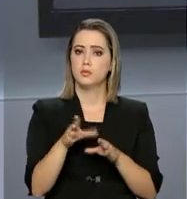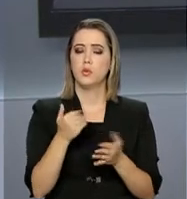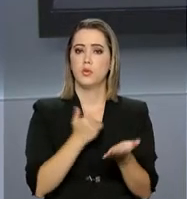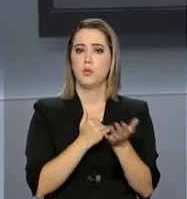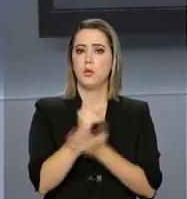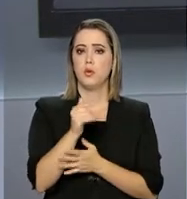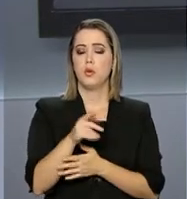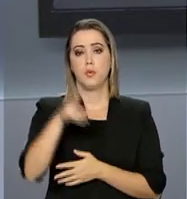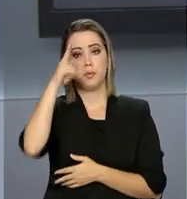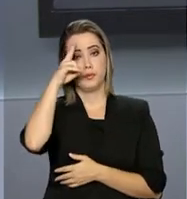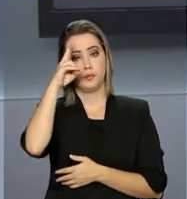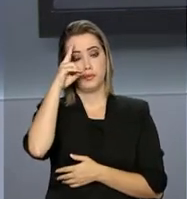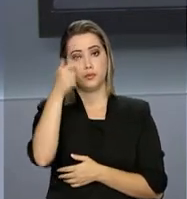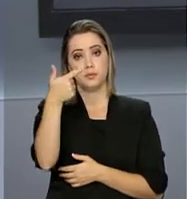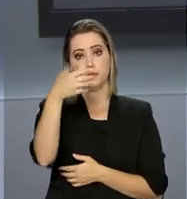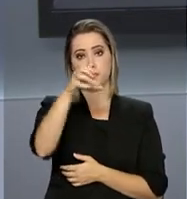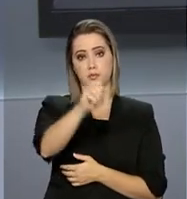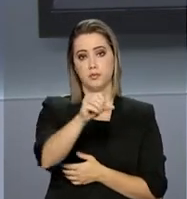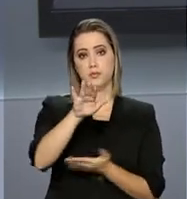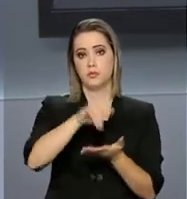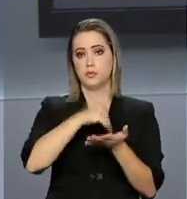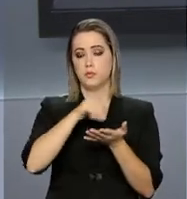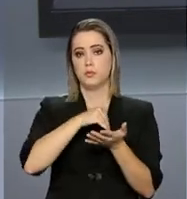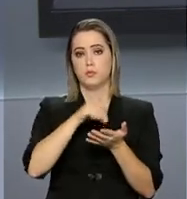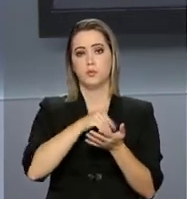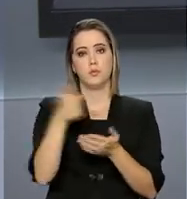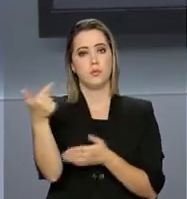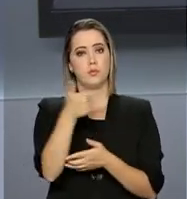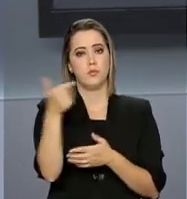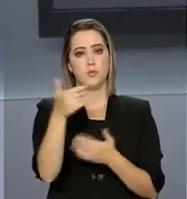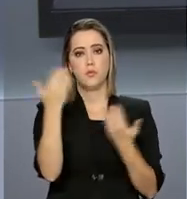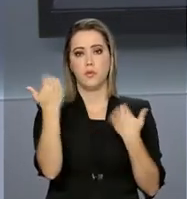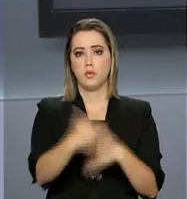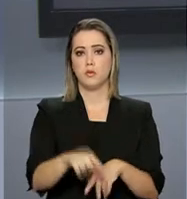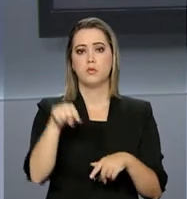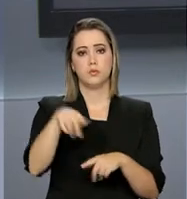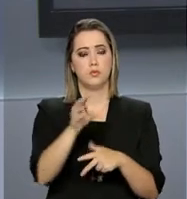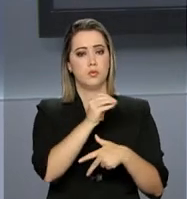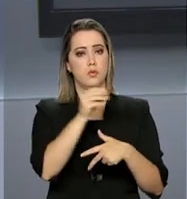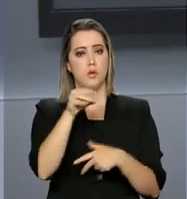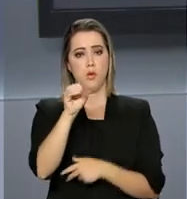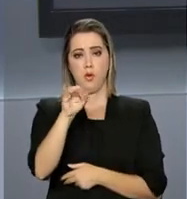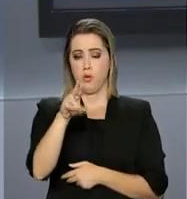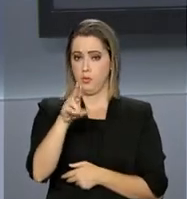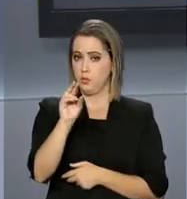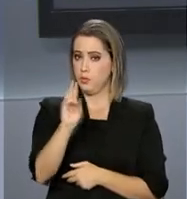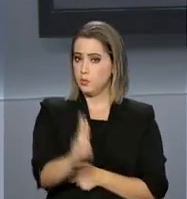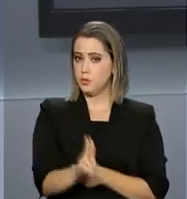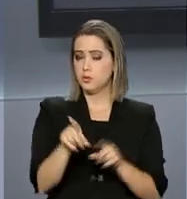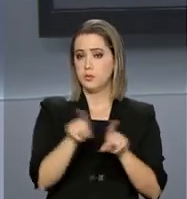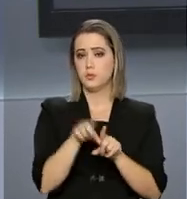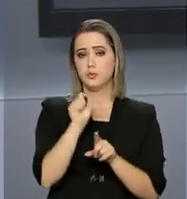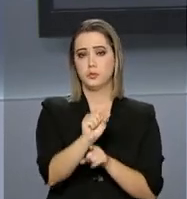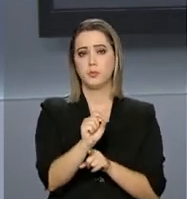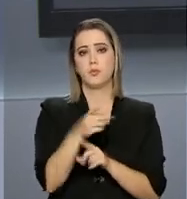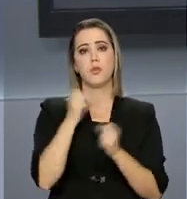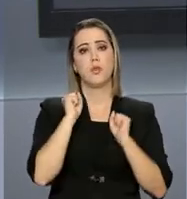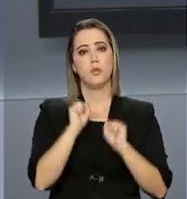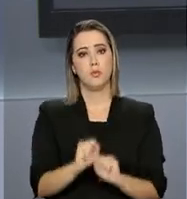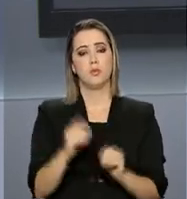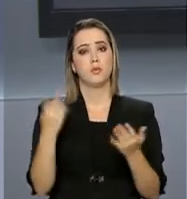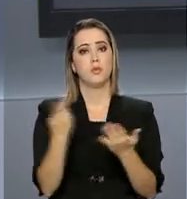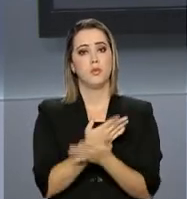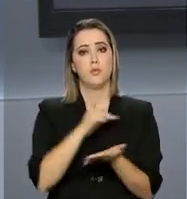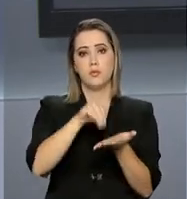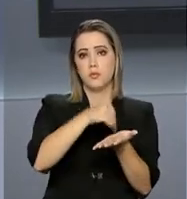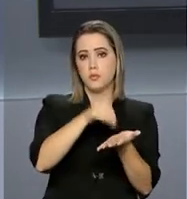na próxima segunda feira dia 29 as inscrições para a segunda edição deste ano do sistema de seleção unificado sisu